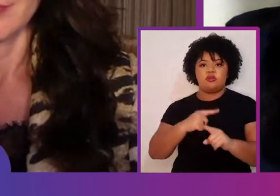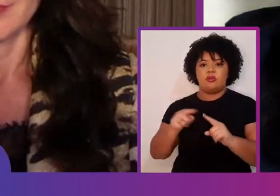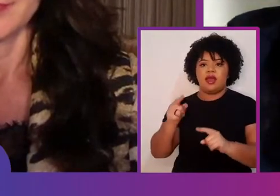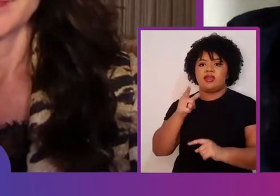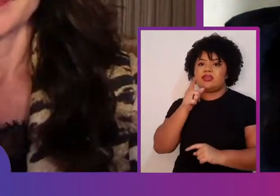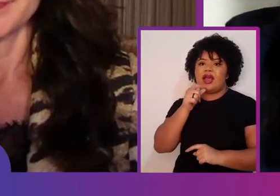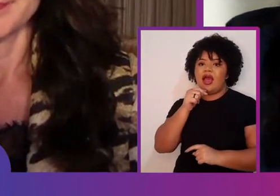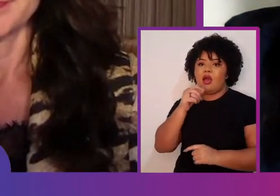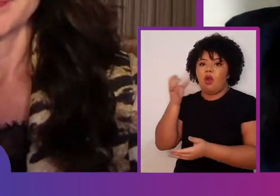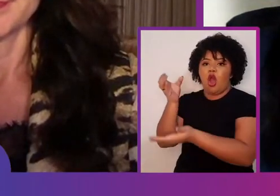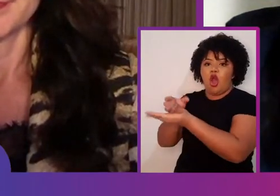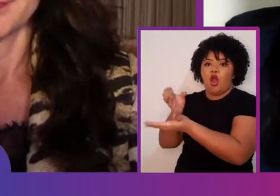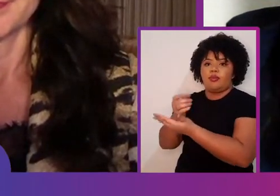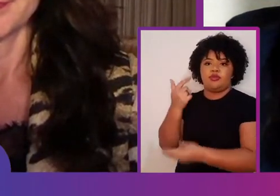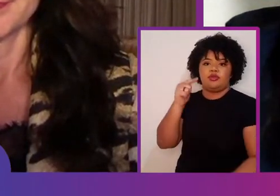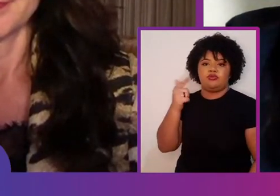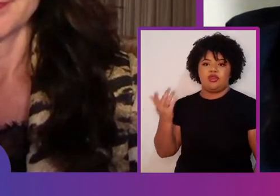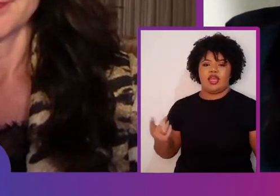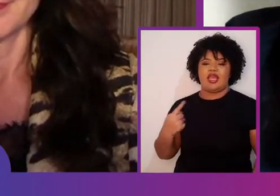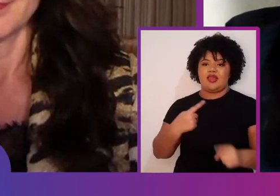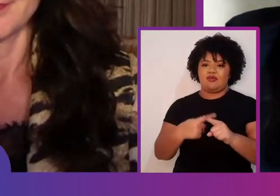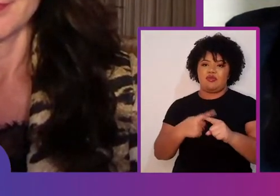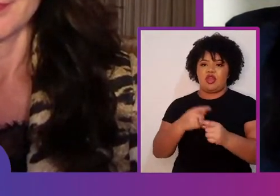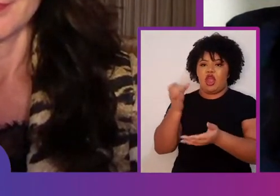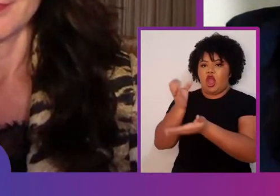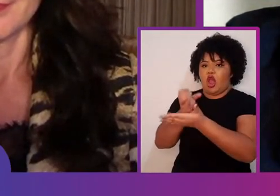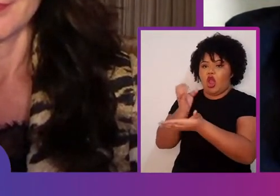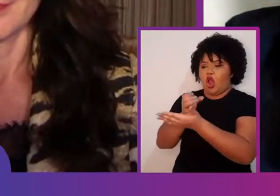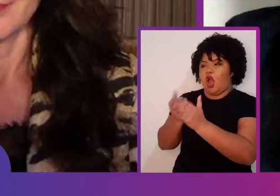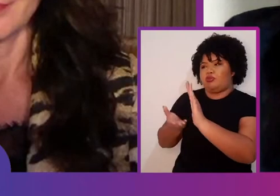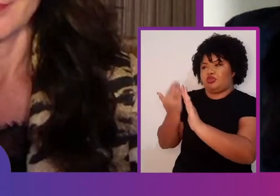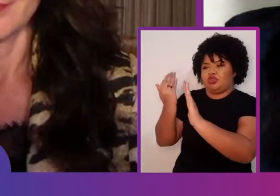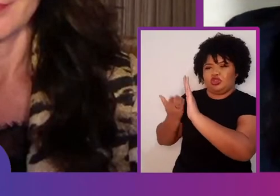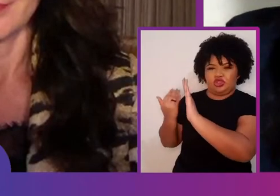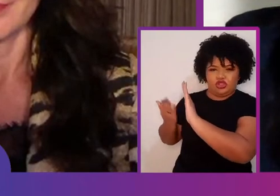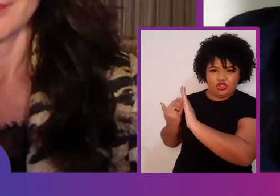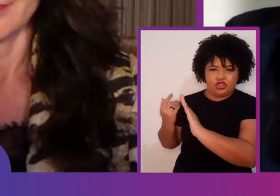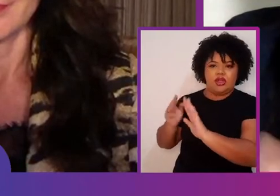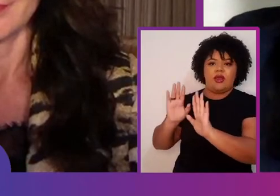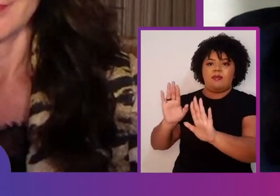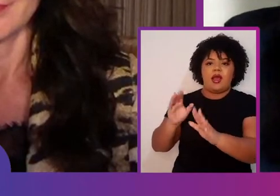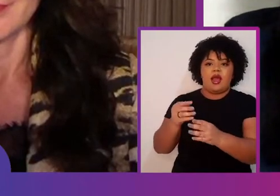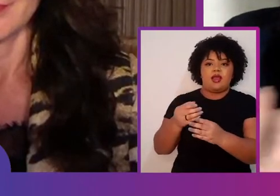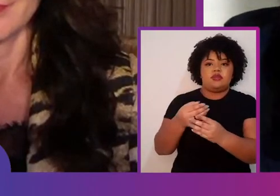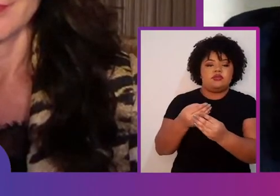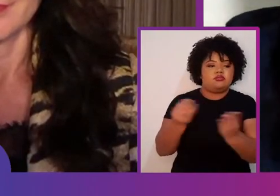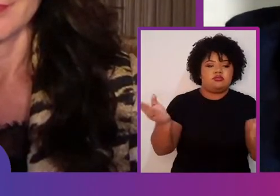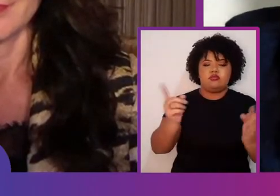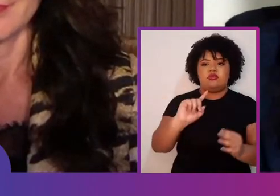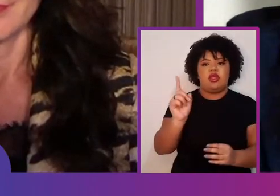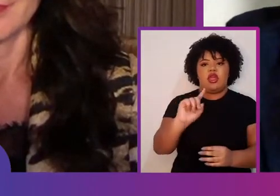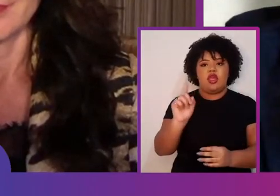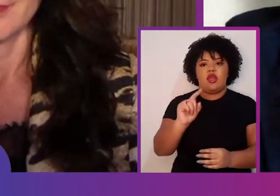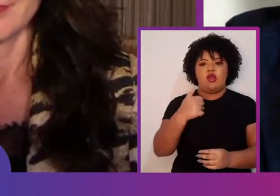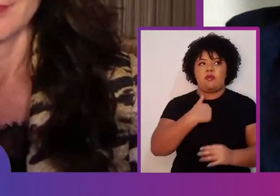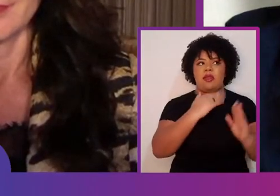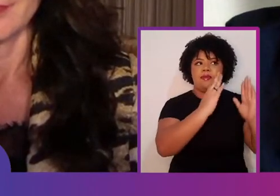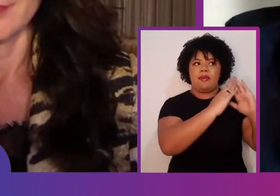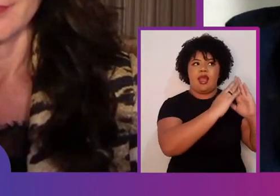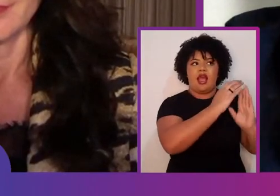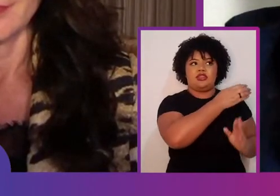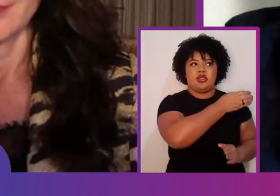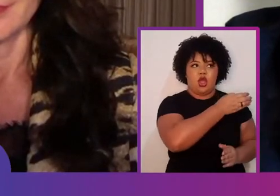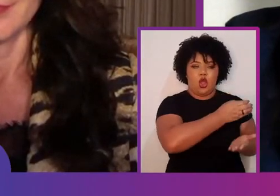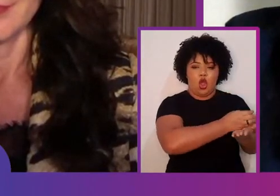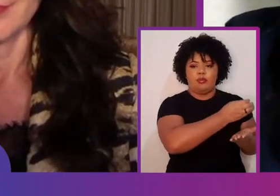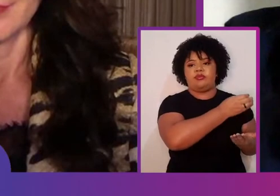porque fizeram lá uma ação de tirar os copos descartáveis e não deram, não distribuíram copos. E ele tem que trazer um copo da casa dele para poder tomar água,